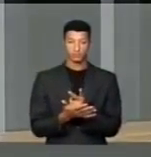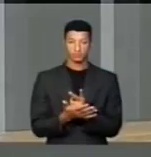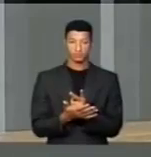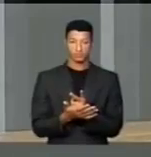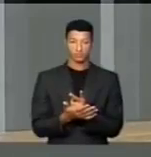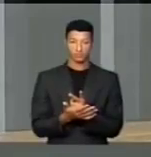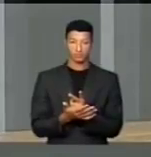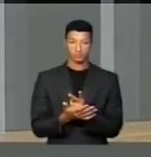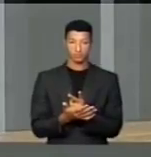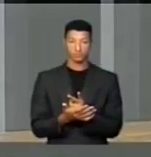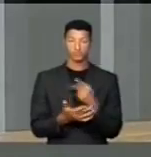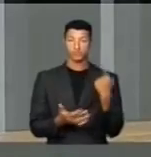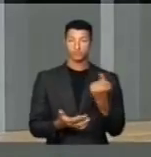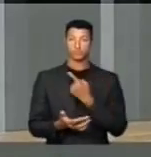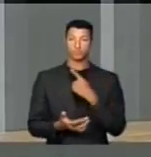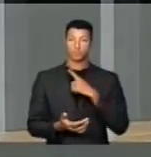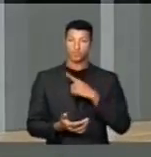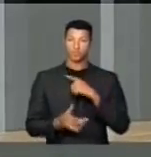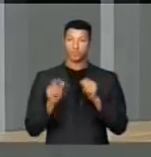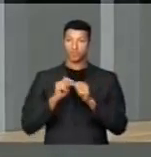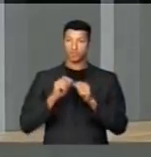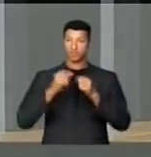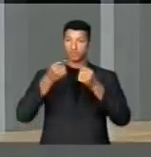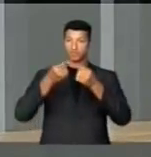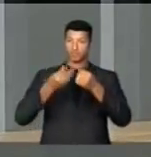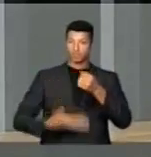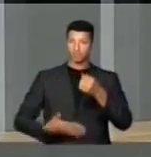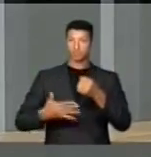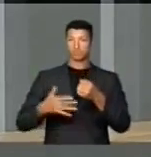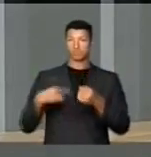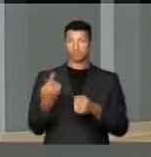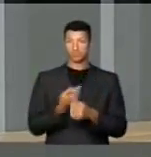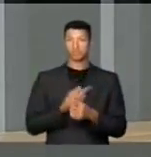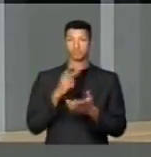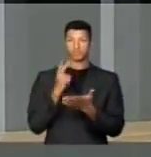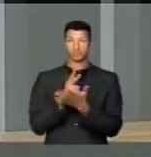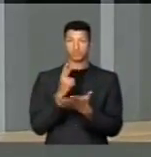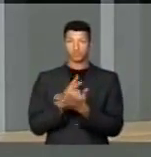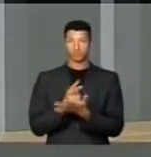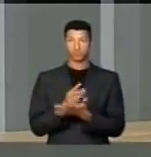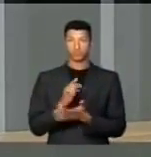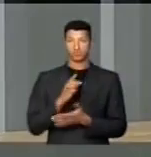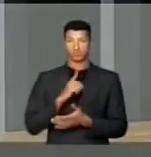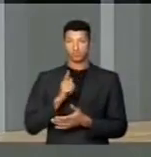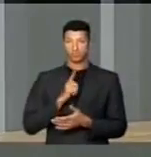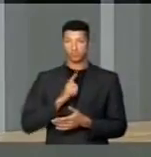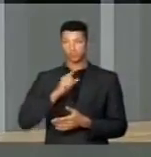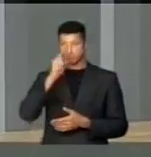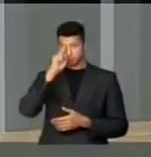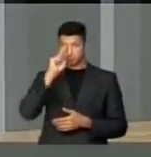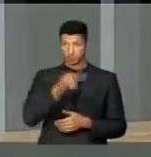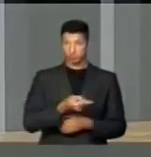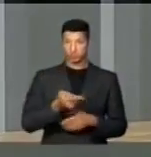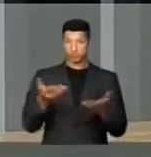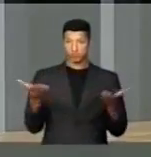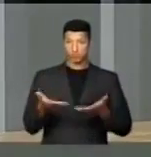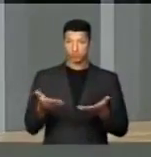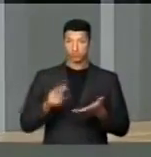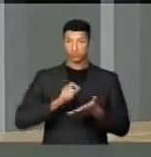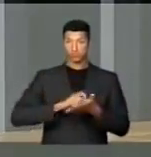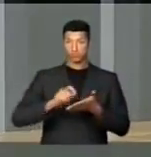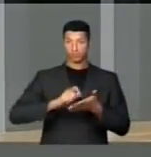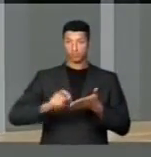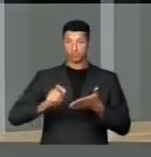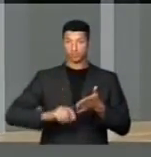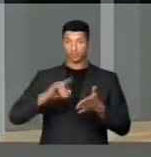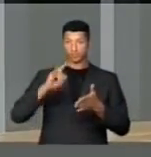apesar de ter feito esse discurso na COP21, apesar de ter mandado e assinado